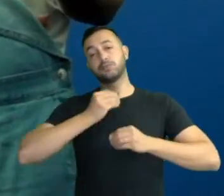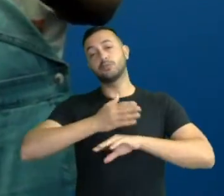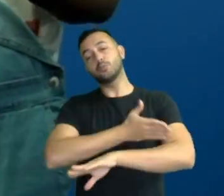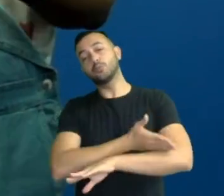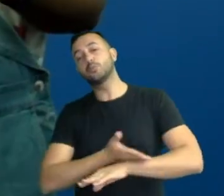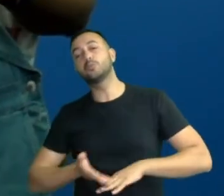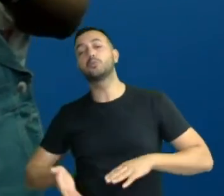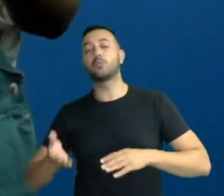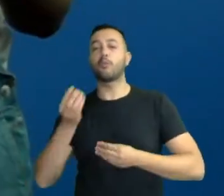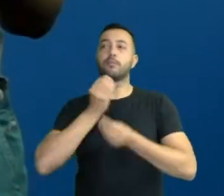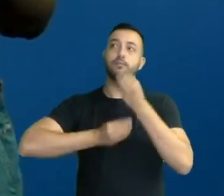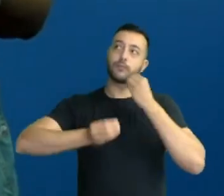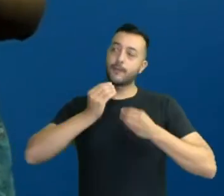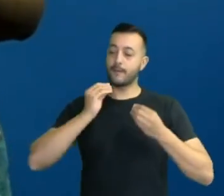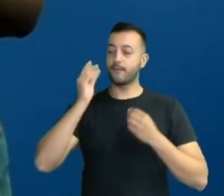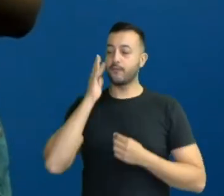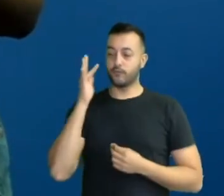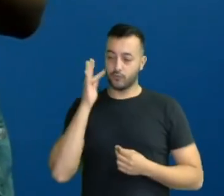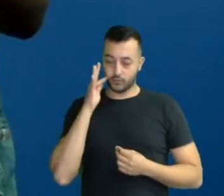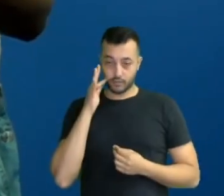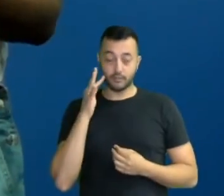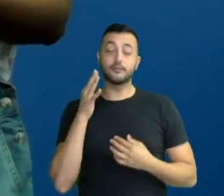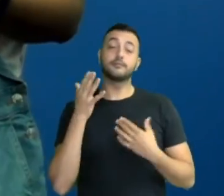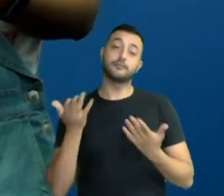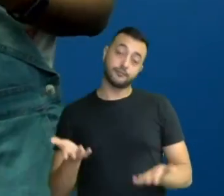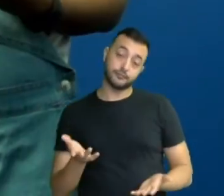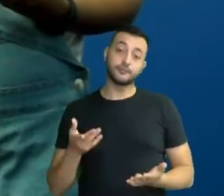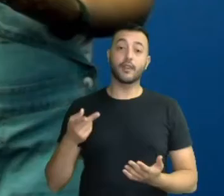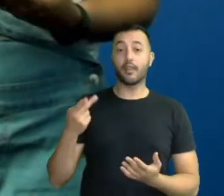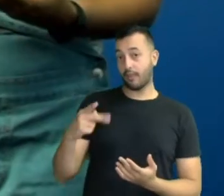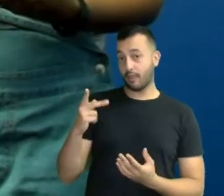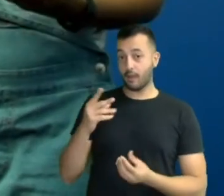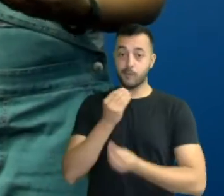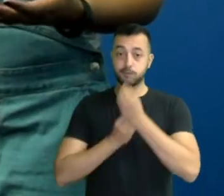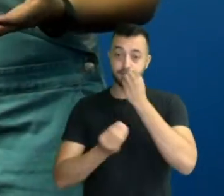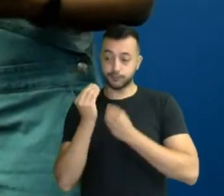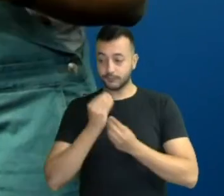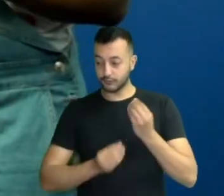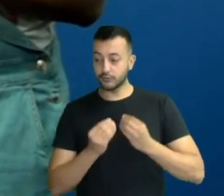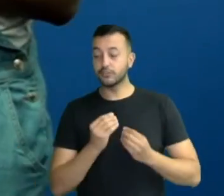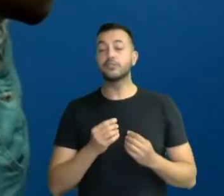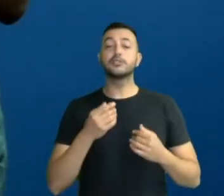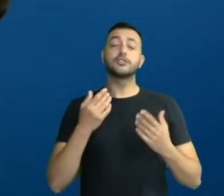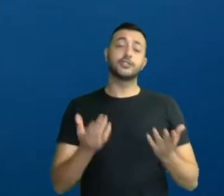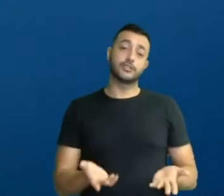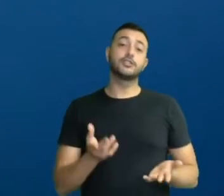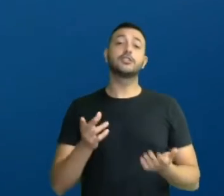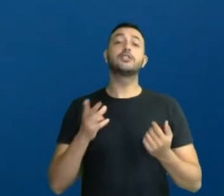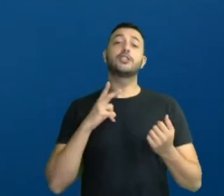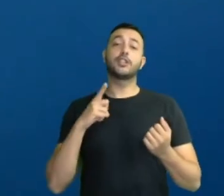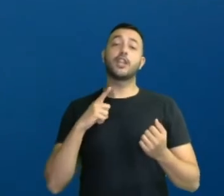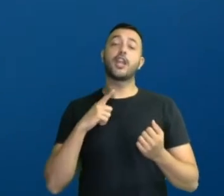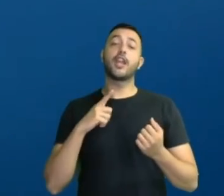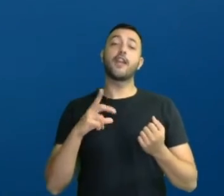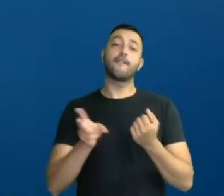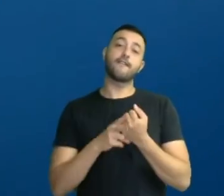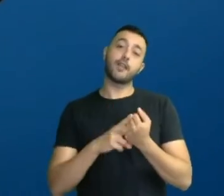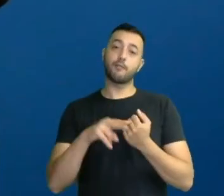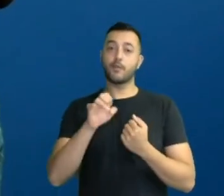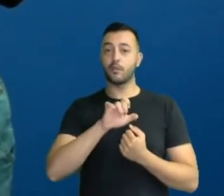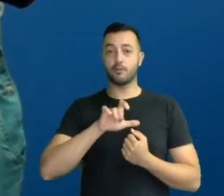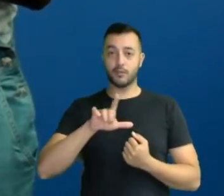dele comer muitas frutas, né? Faz parte da sua alimentação. E quando eu uso o verbo na sua forma